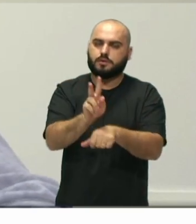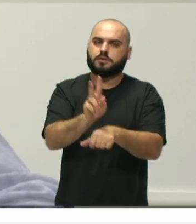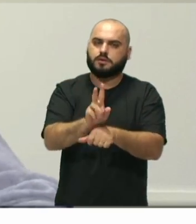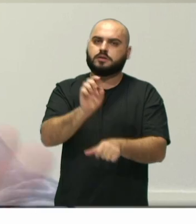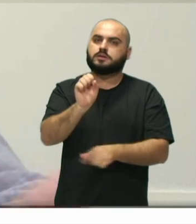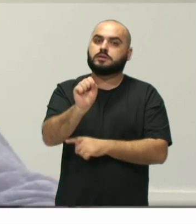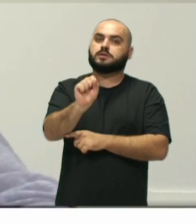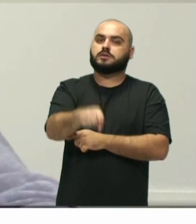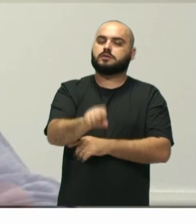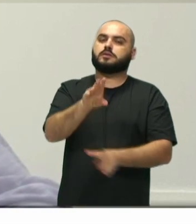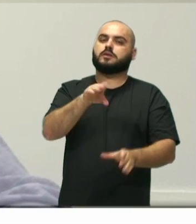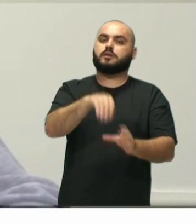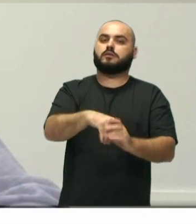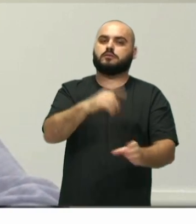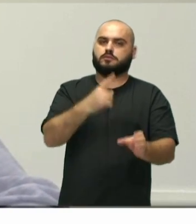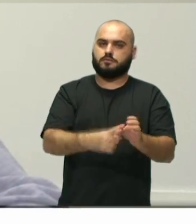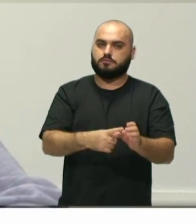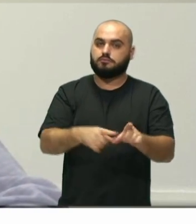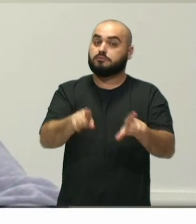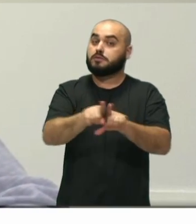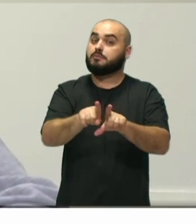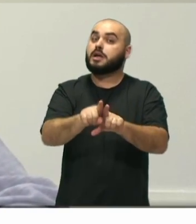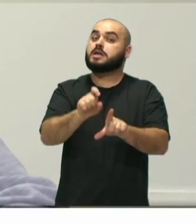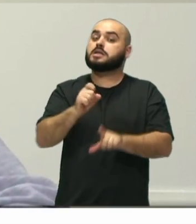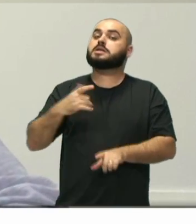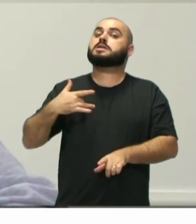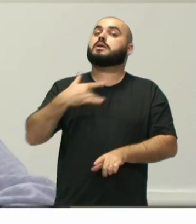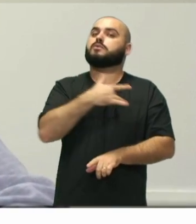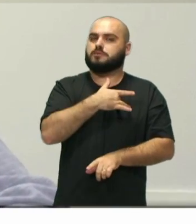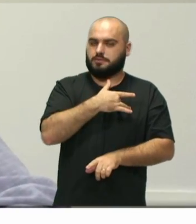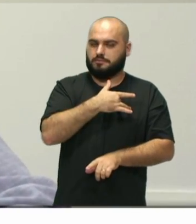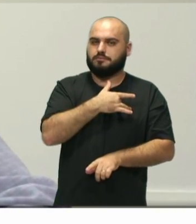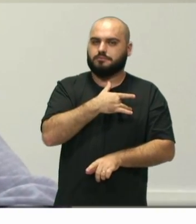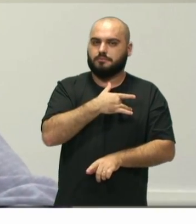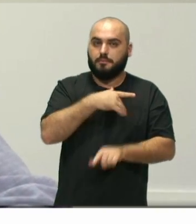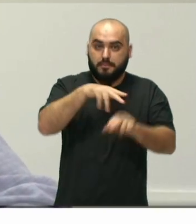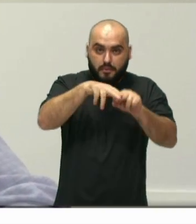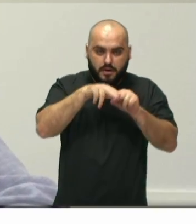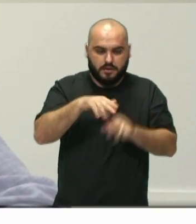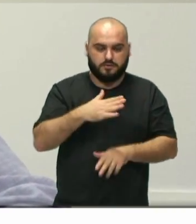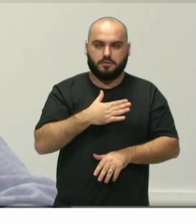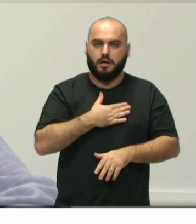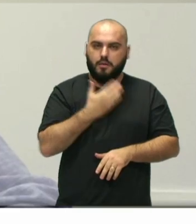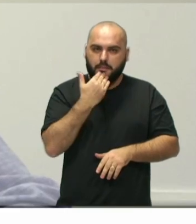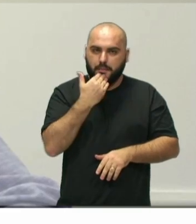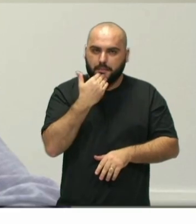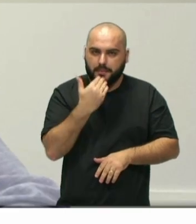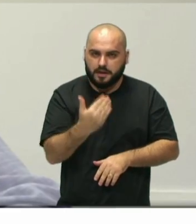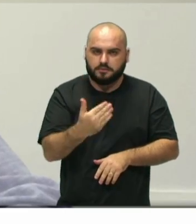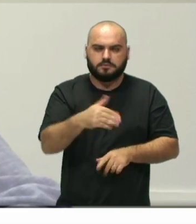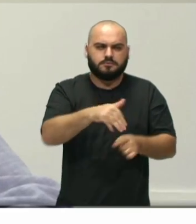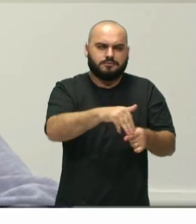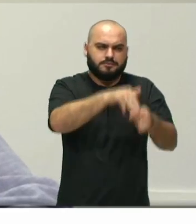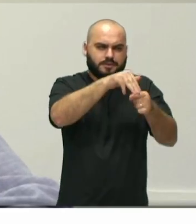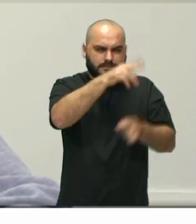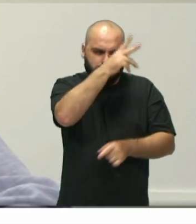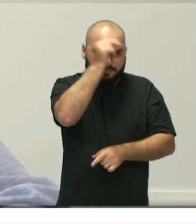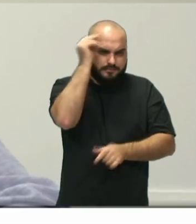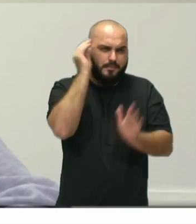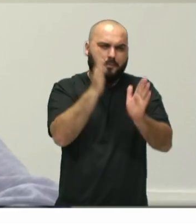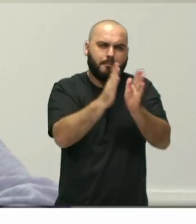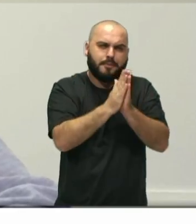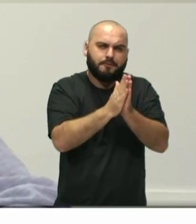outras estruturas de saúde nesse momento. Então, por isso, vem esse meu pedido ao governo municipal, que também se atente a essas